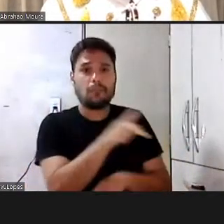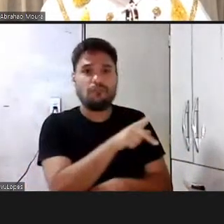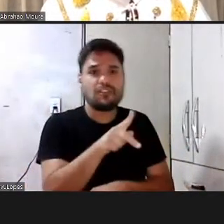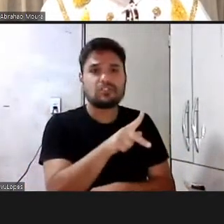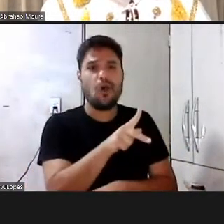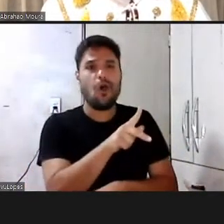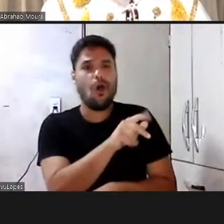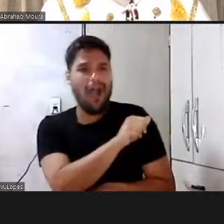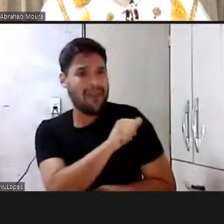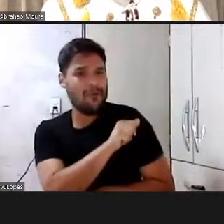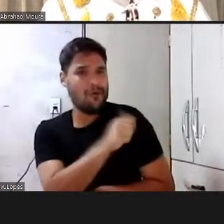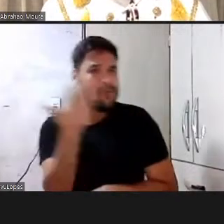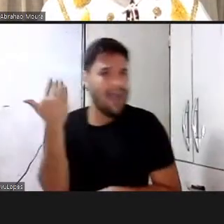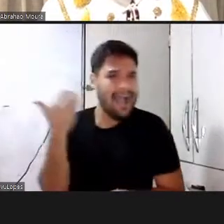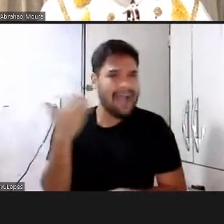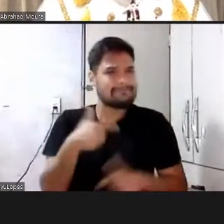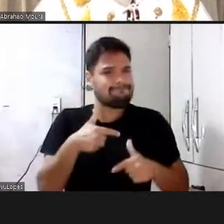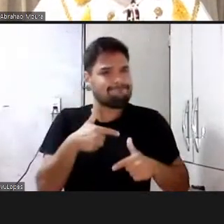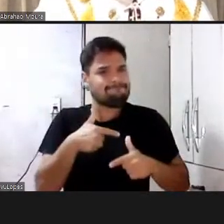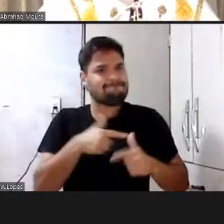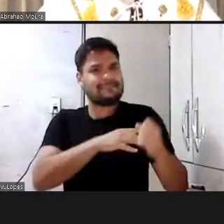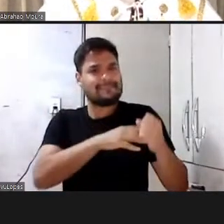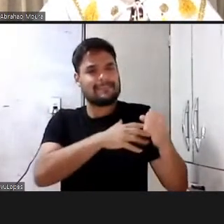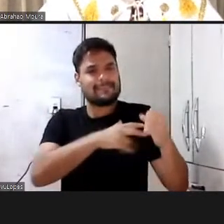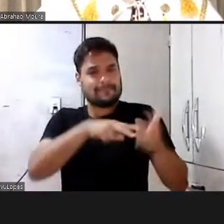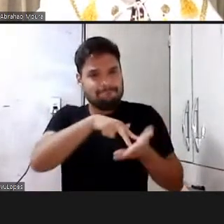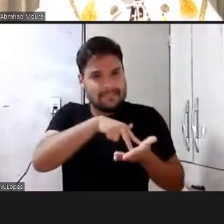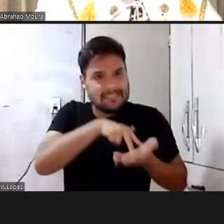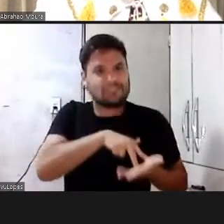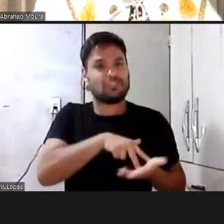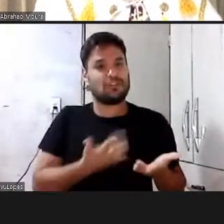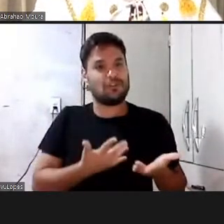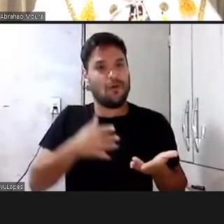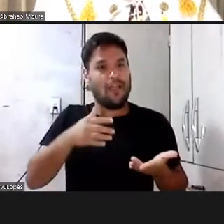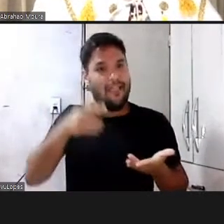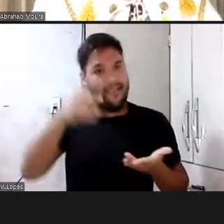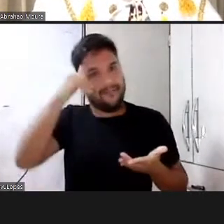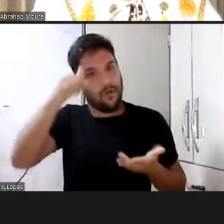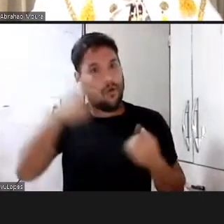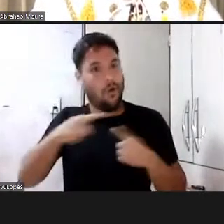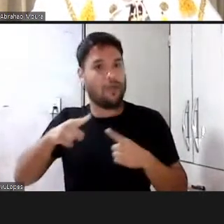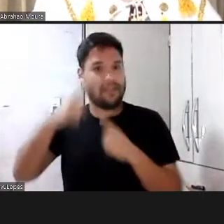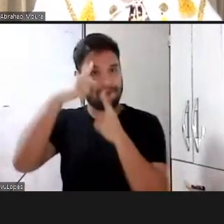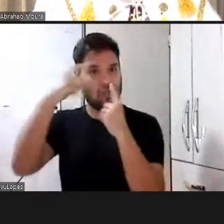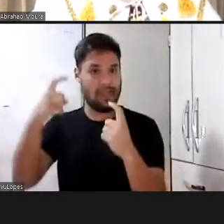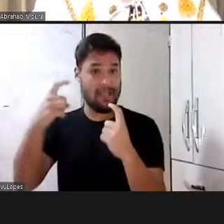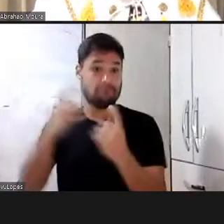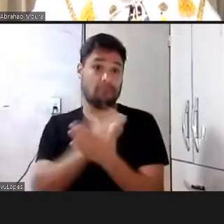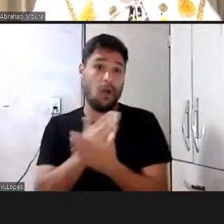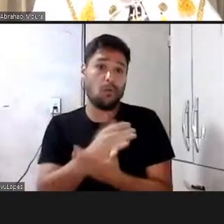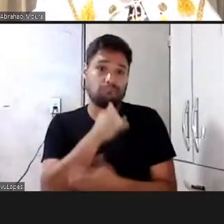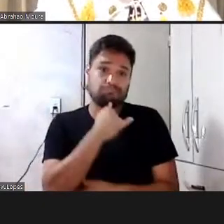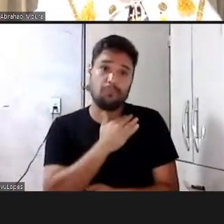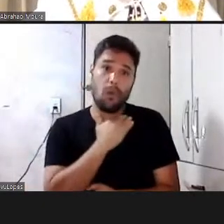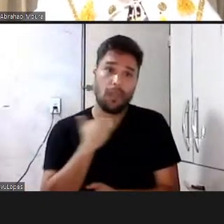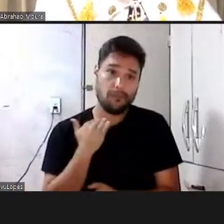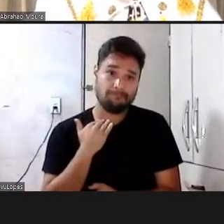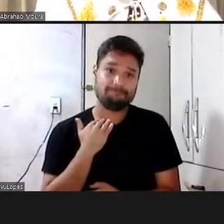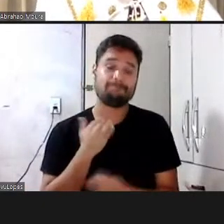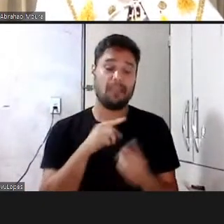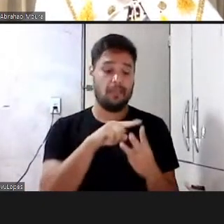resistiram à violência e, em alguns casos, morreram em defesa dessa causa. Cito o nome de três de nossos